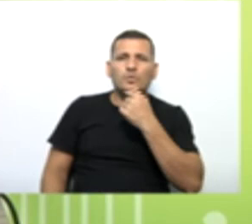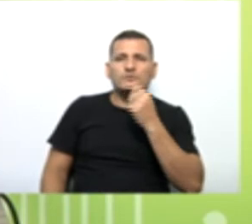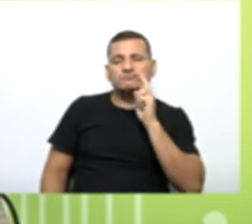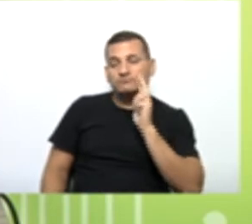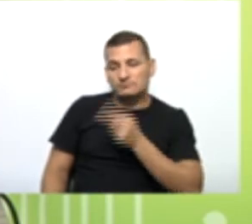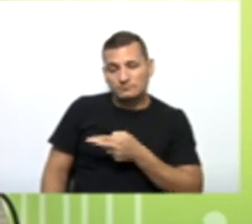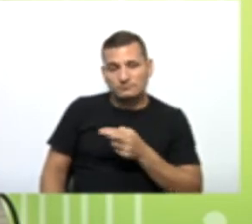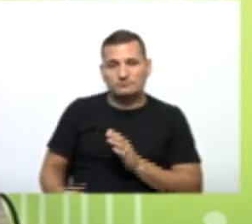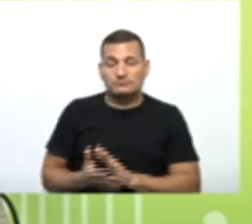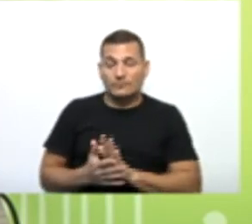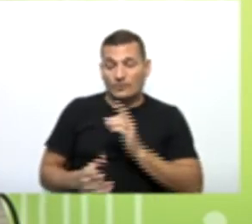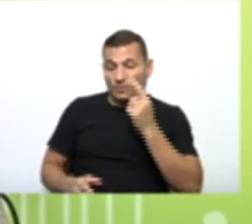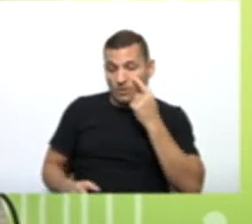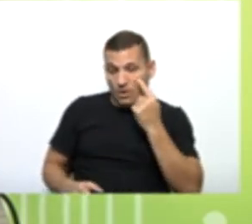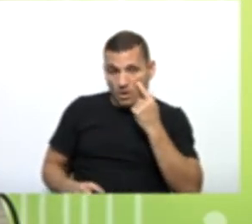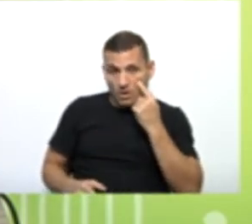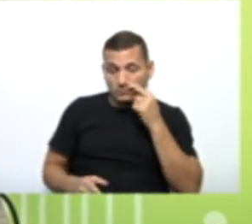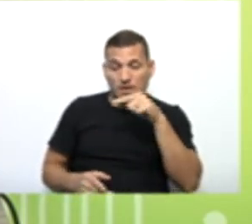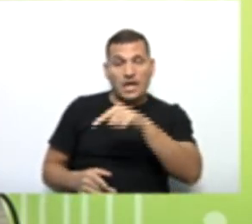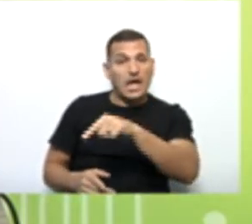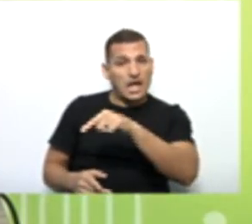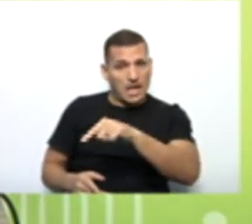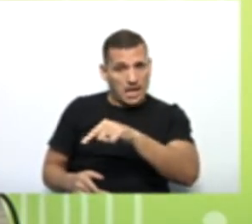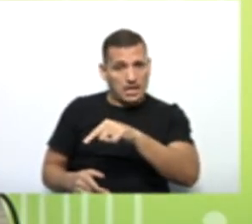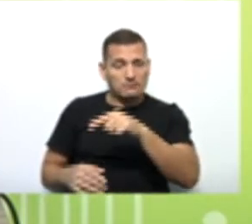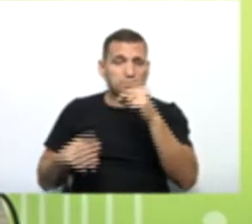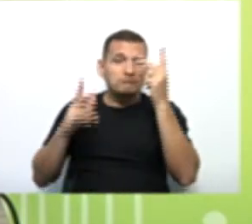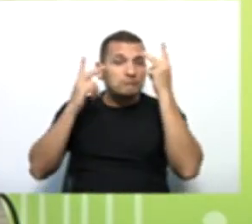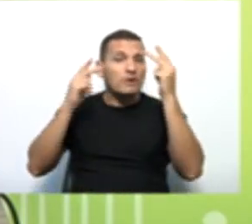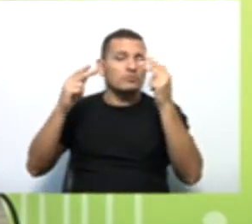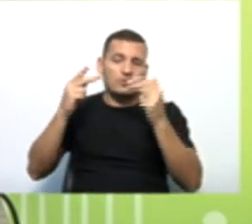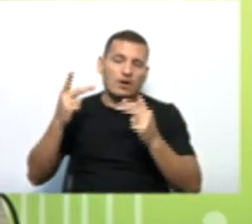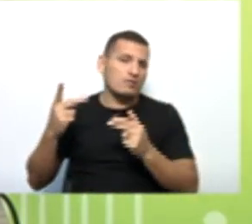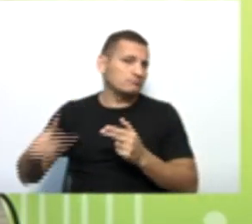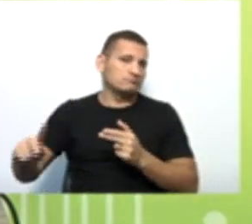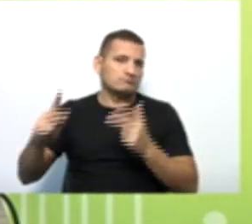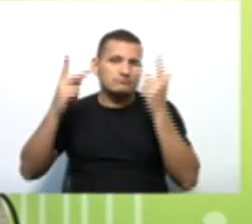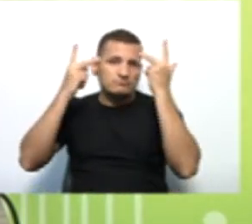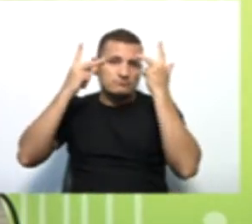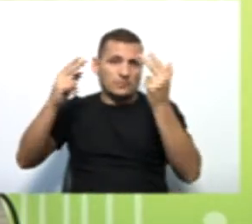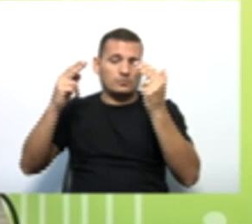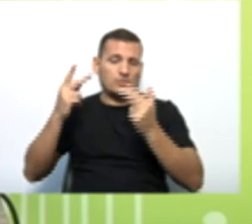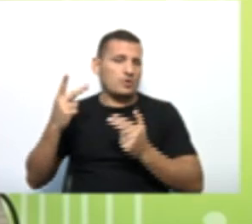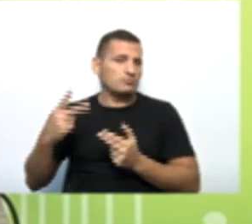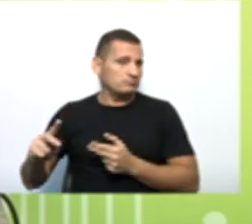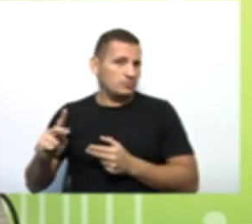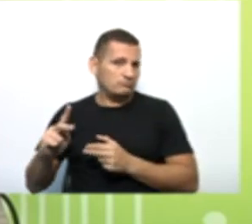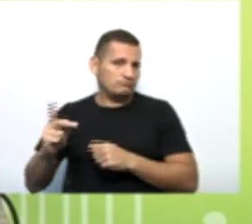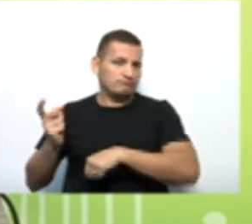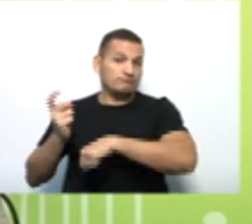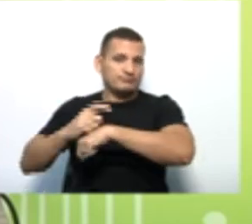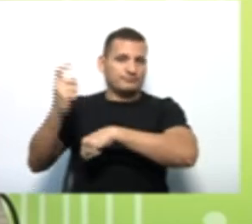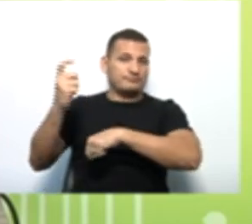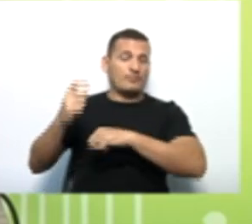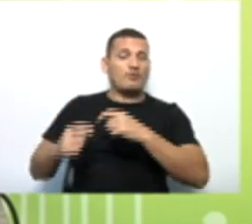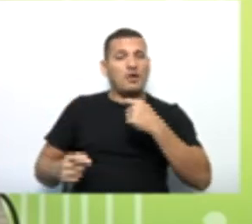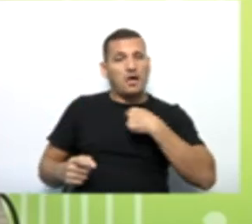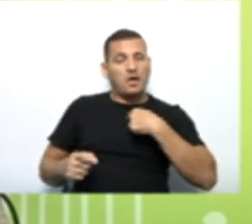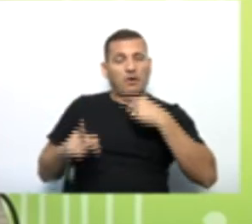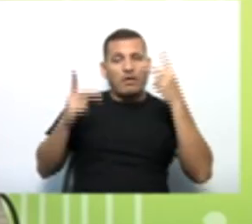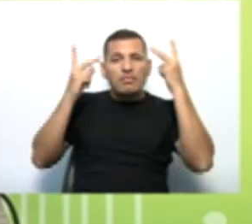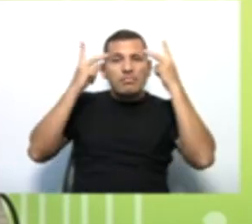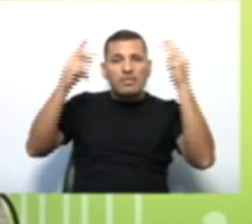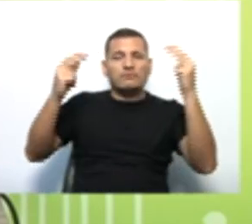assim. Meu discípulo, ele agiu da forma dele, na natureza dele de ser escorpião. E eu agi